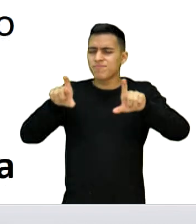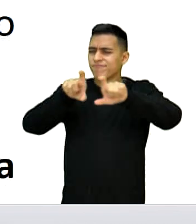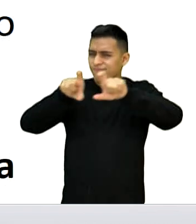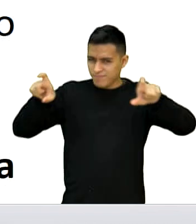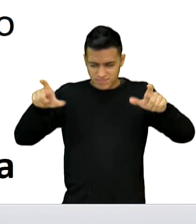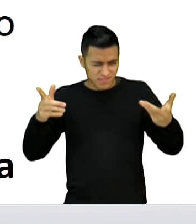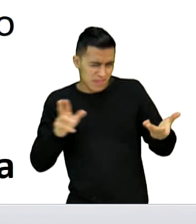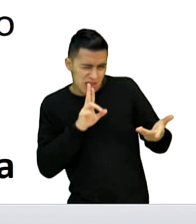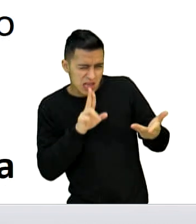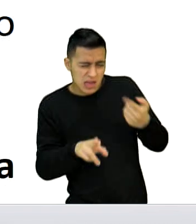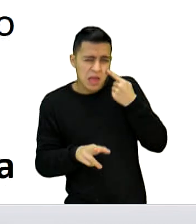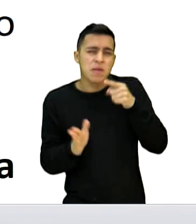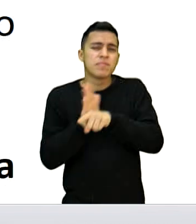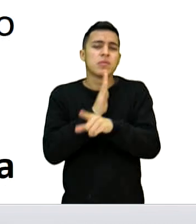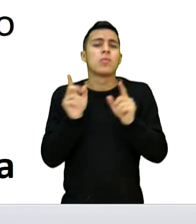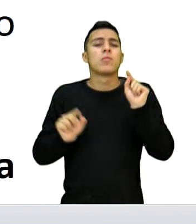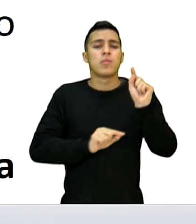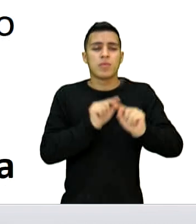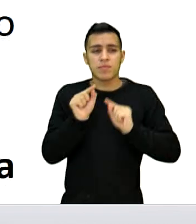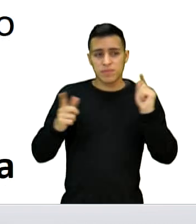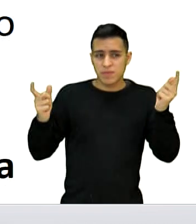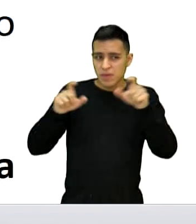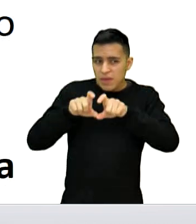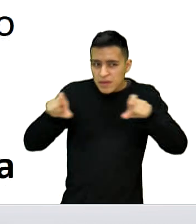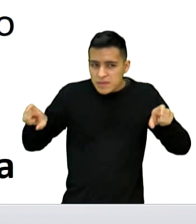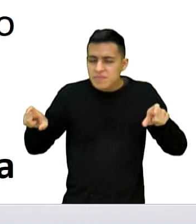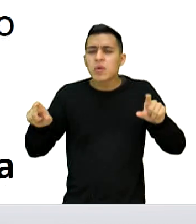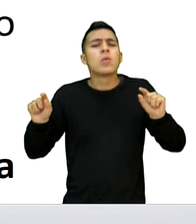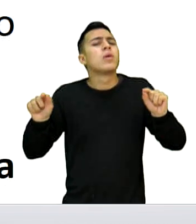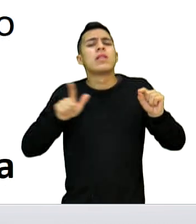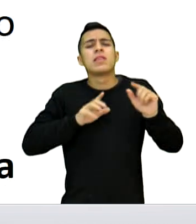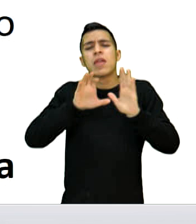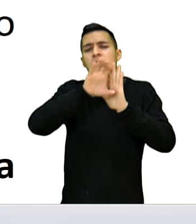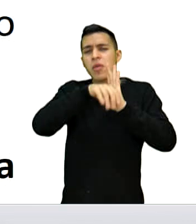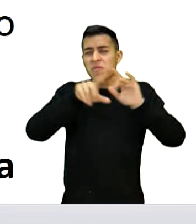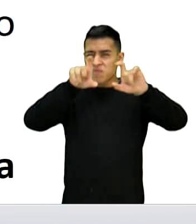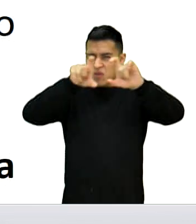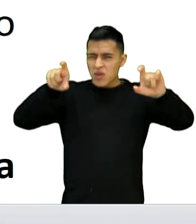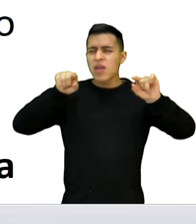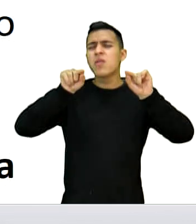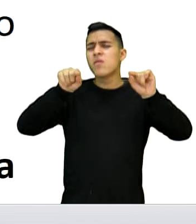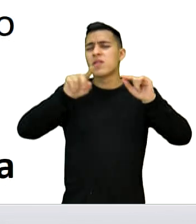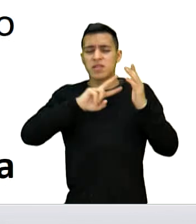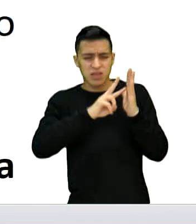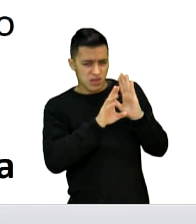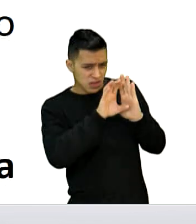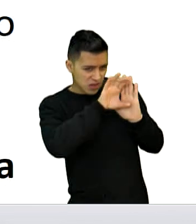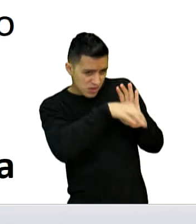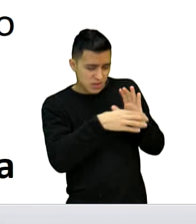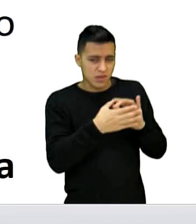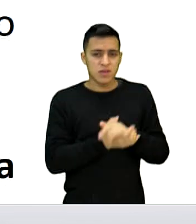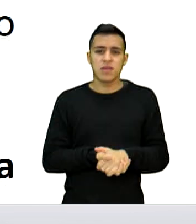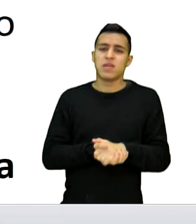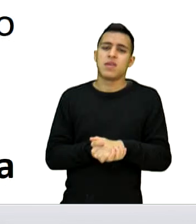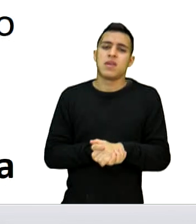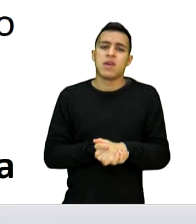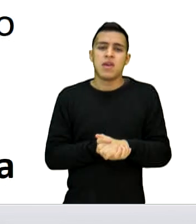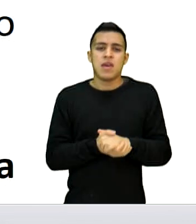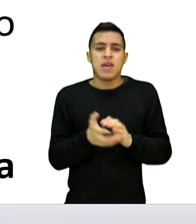vamos responder essa questão, tá bom? Nessa parte há uma definição, então ele está definindo,